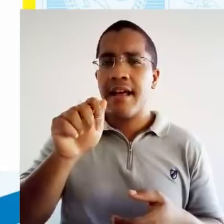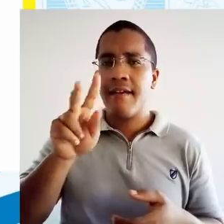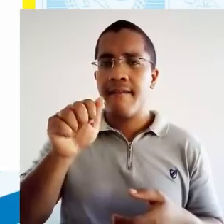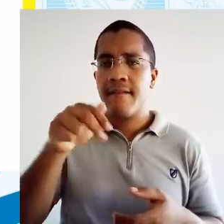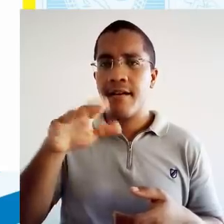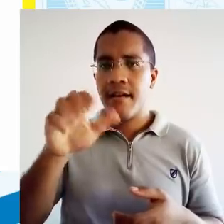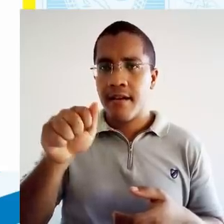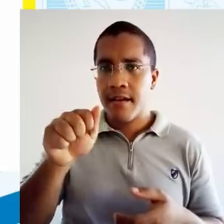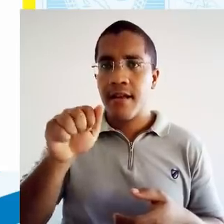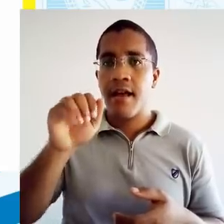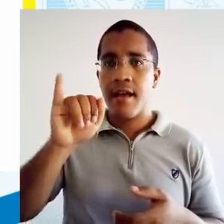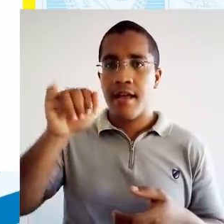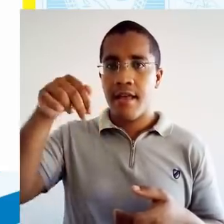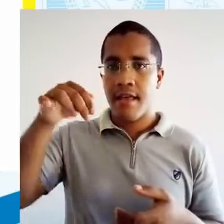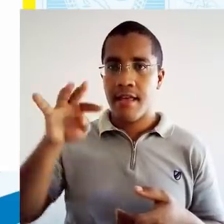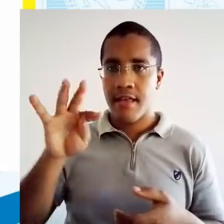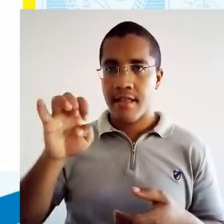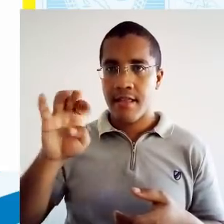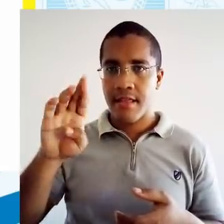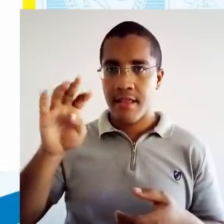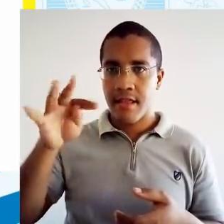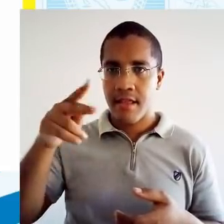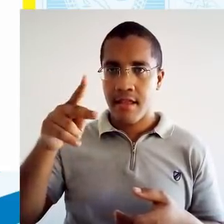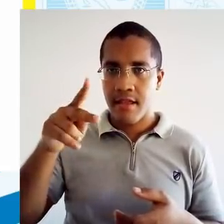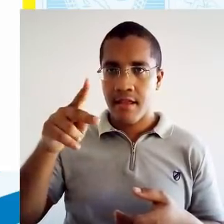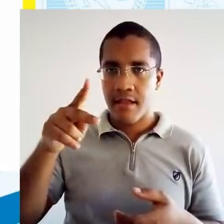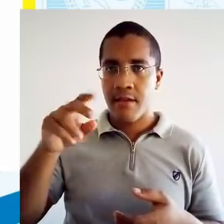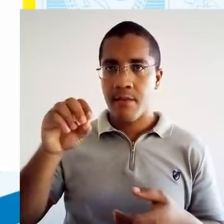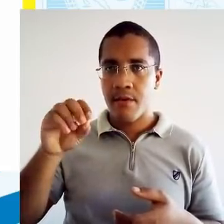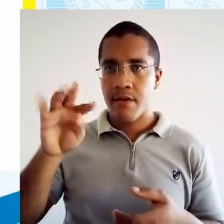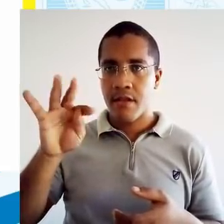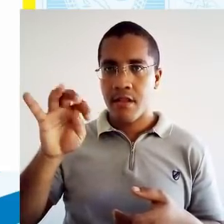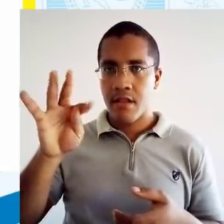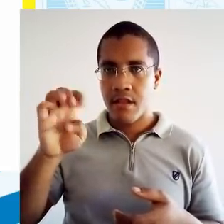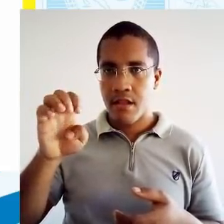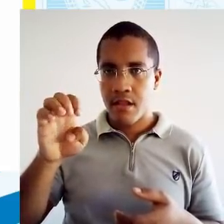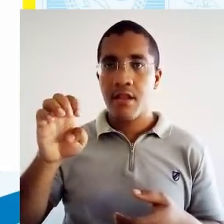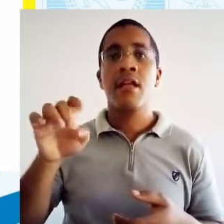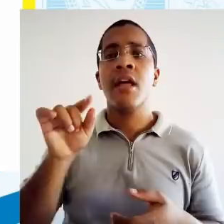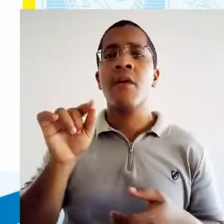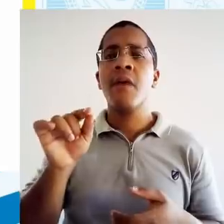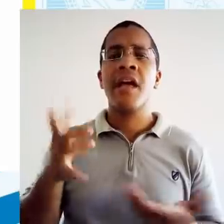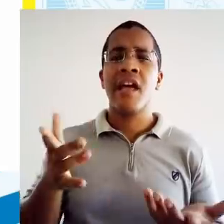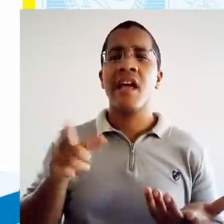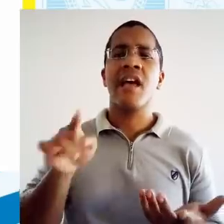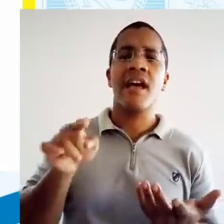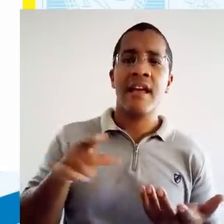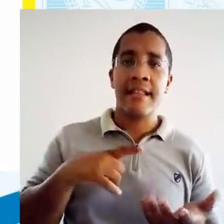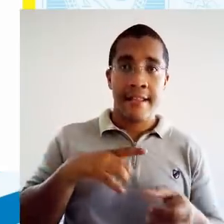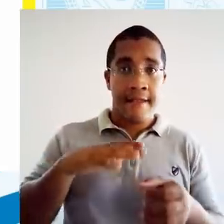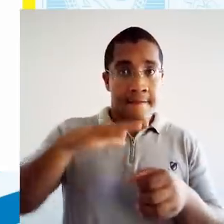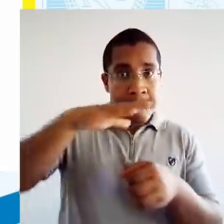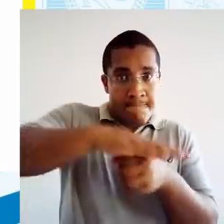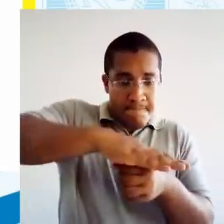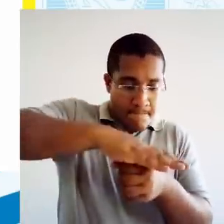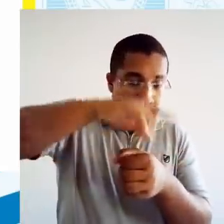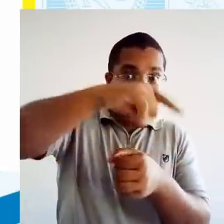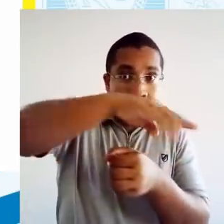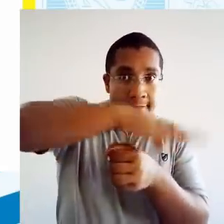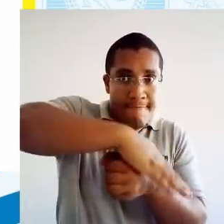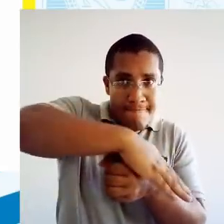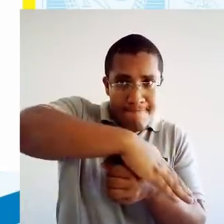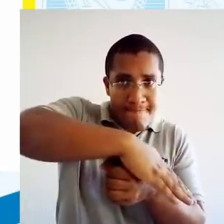interpotente, o que é que vai consistir? A força potente ela está localizada entre o ponto de apoio e a